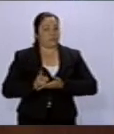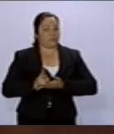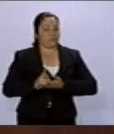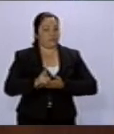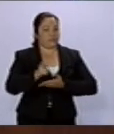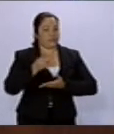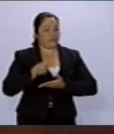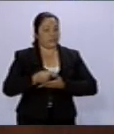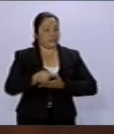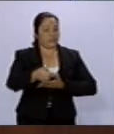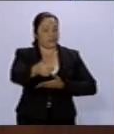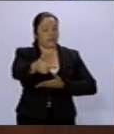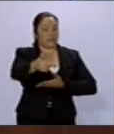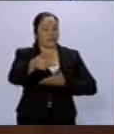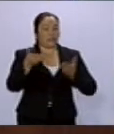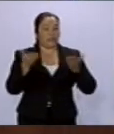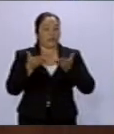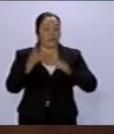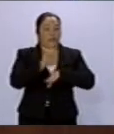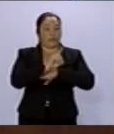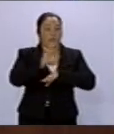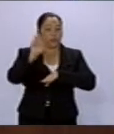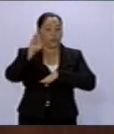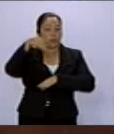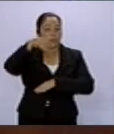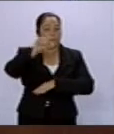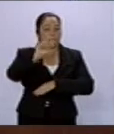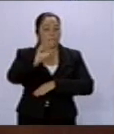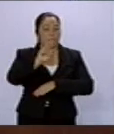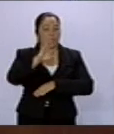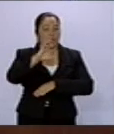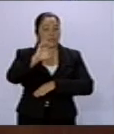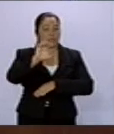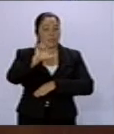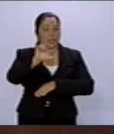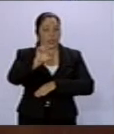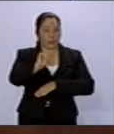ouvindo creio que agora o Dr Marcelo Chaves